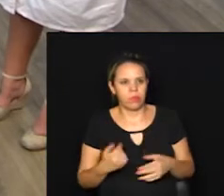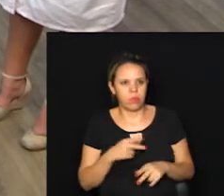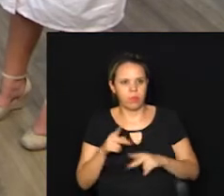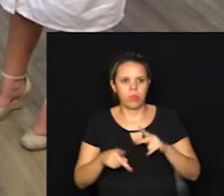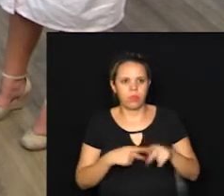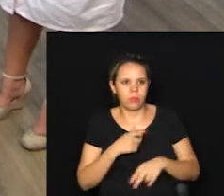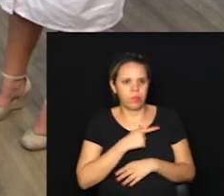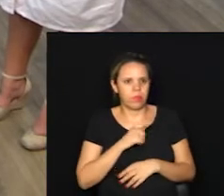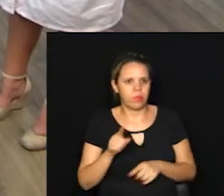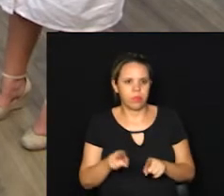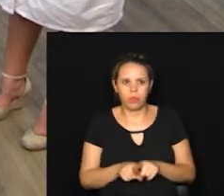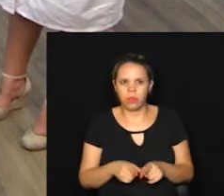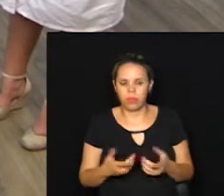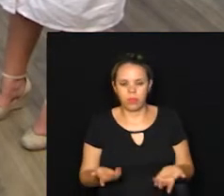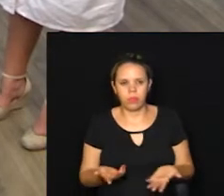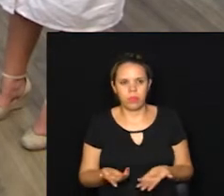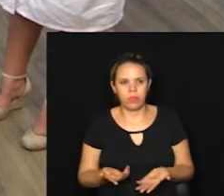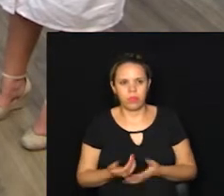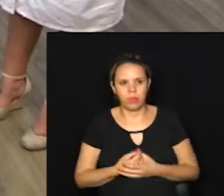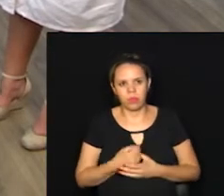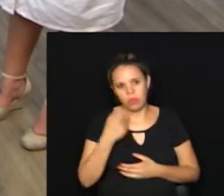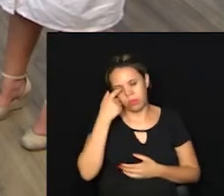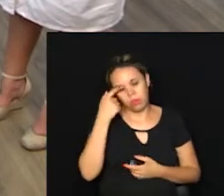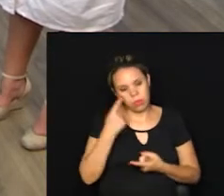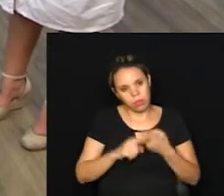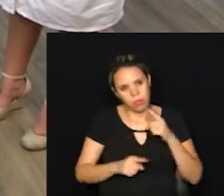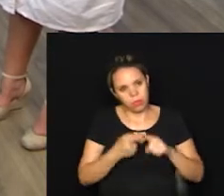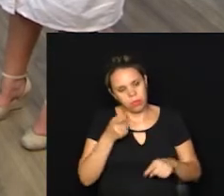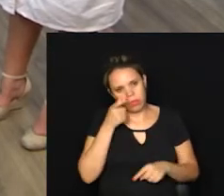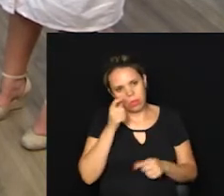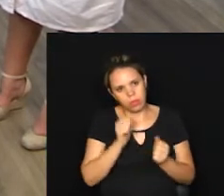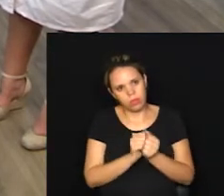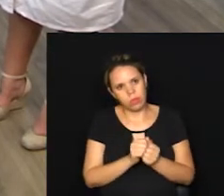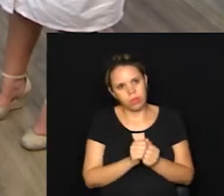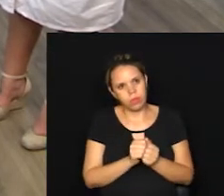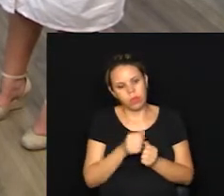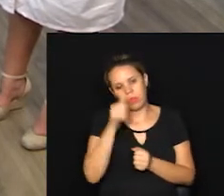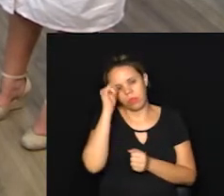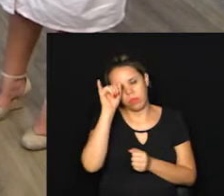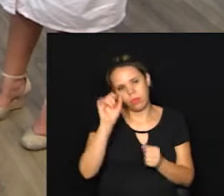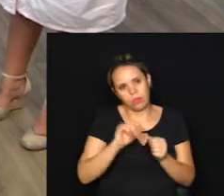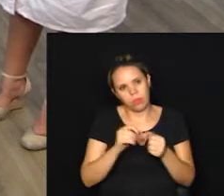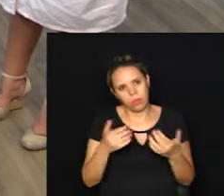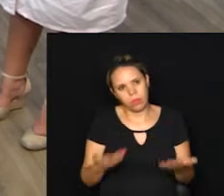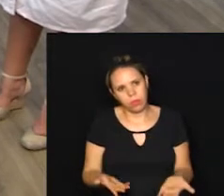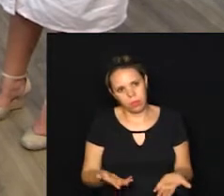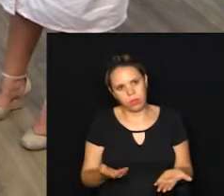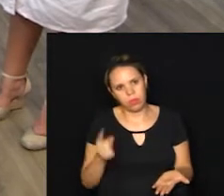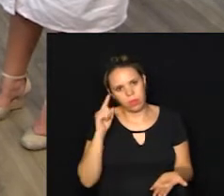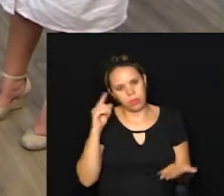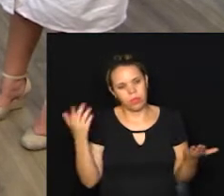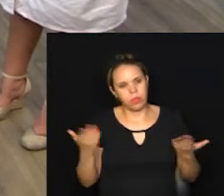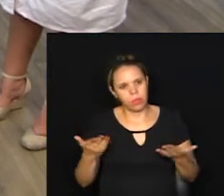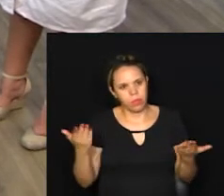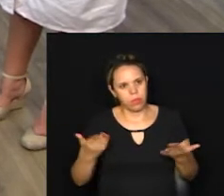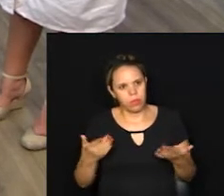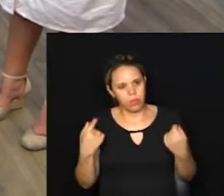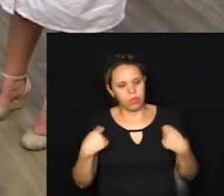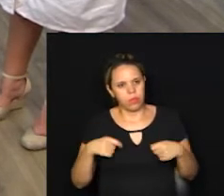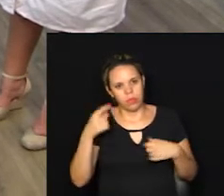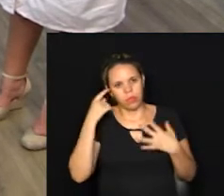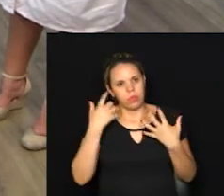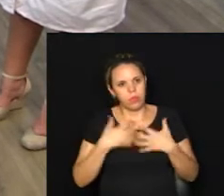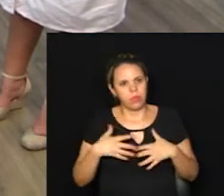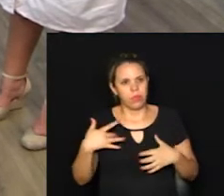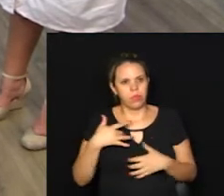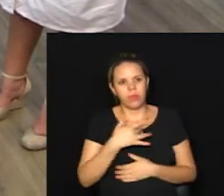torcedores do Guarani também, que estão combinando de assistir o jogo junto, evite fazer isso numa data como hoje, porque a gente precisa pensar na